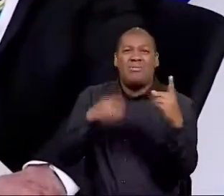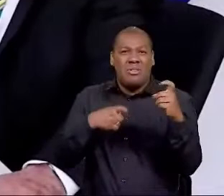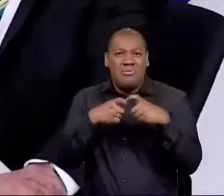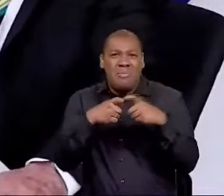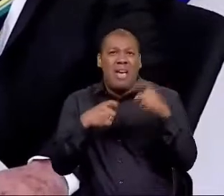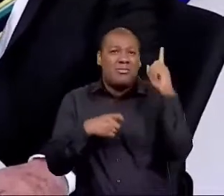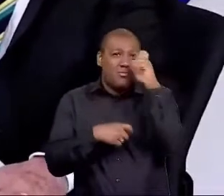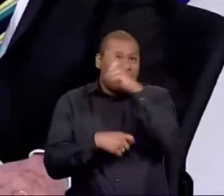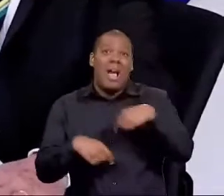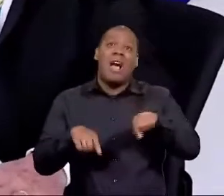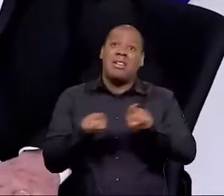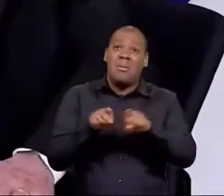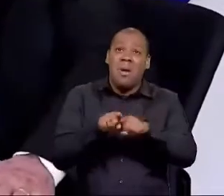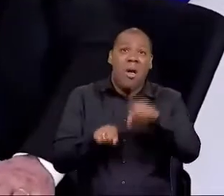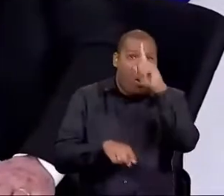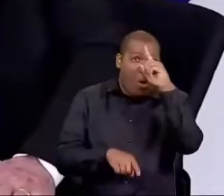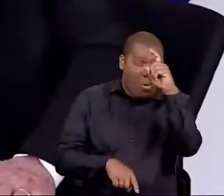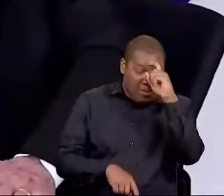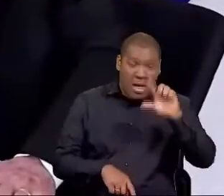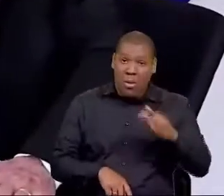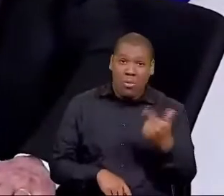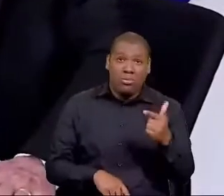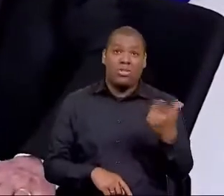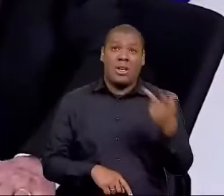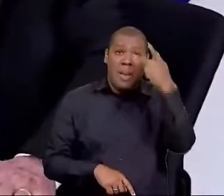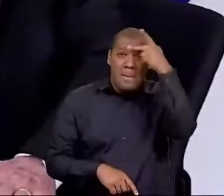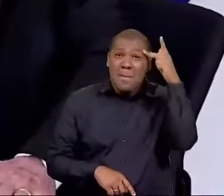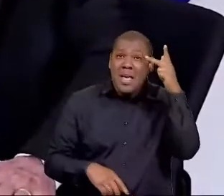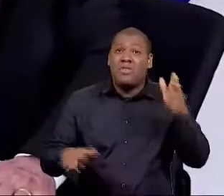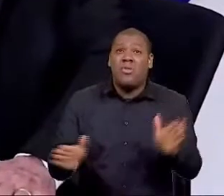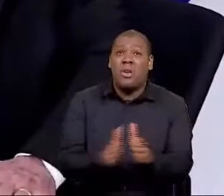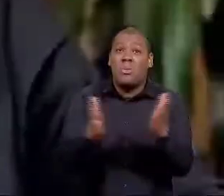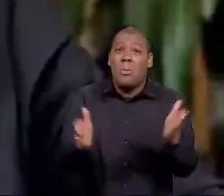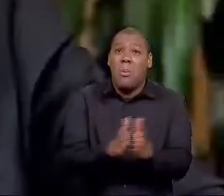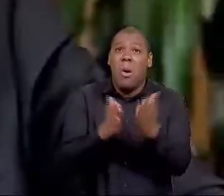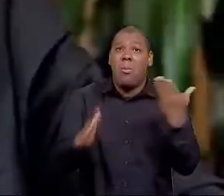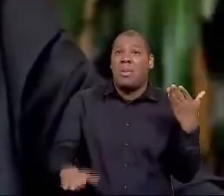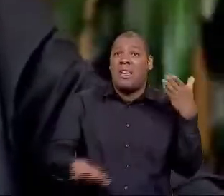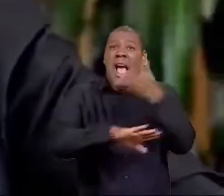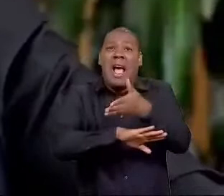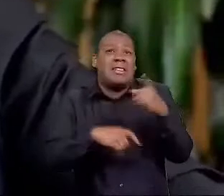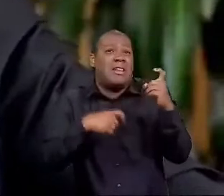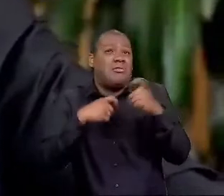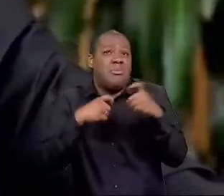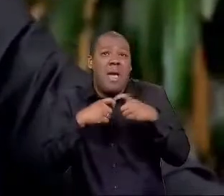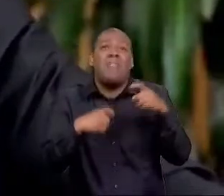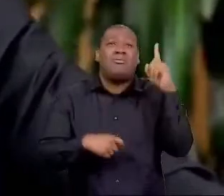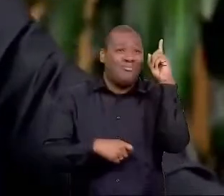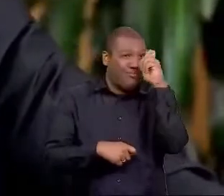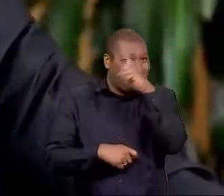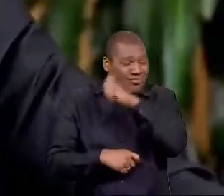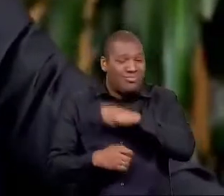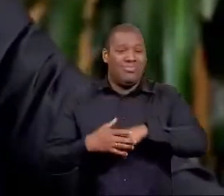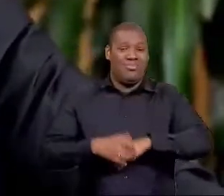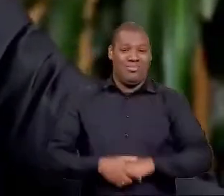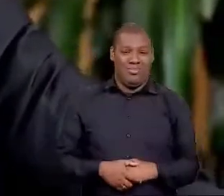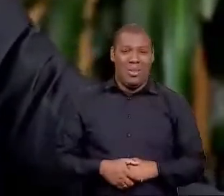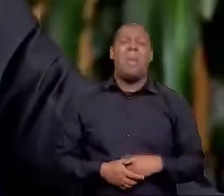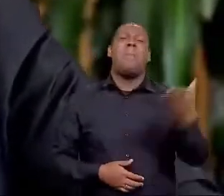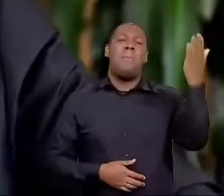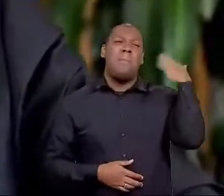pobre ter acesso ao médico? Era muito difícil, ou seja, muita gente morria sem conseguir chegar ao